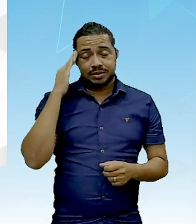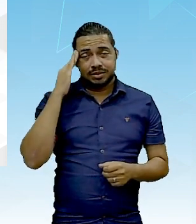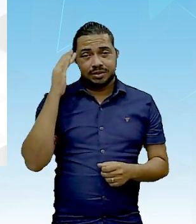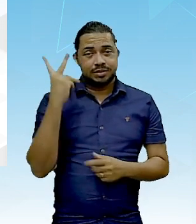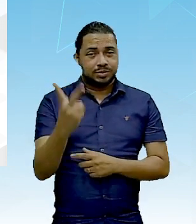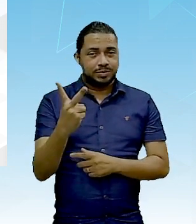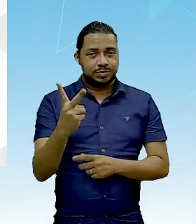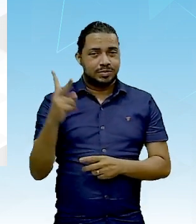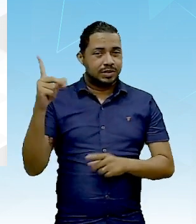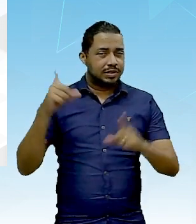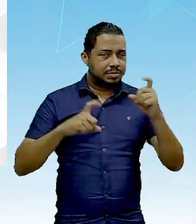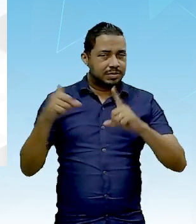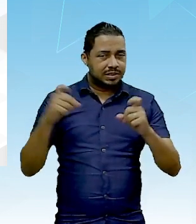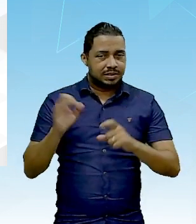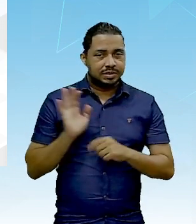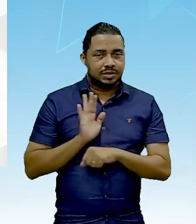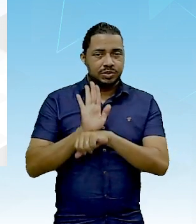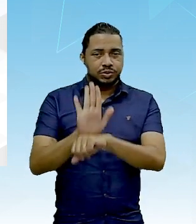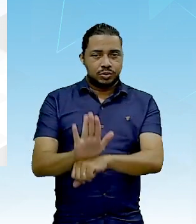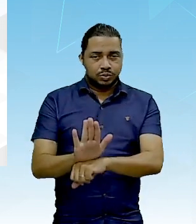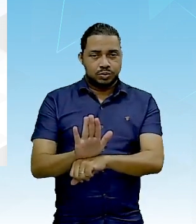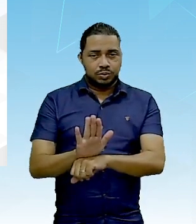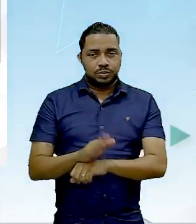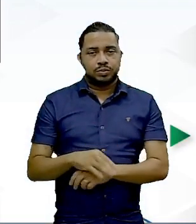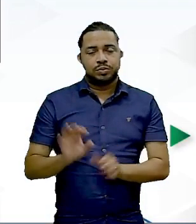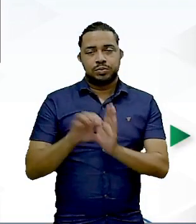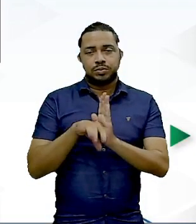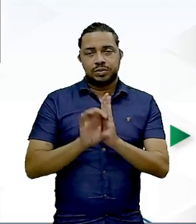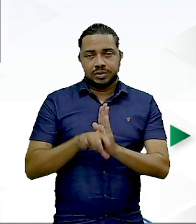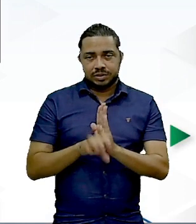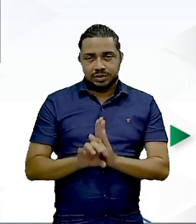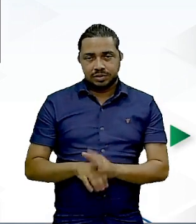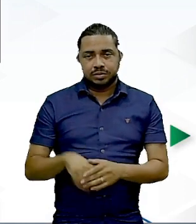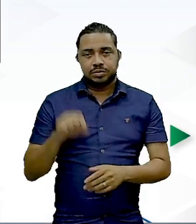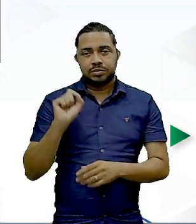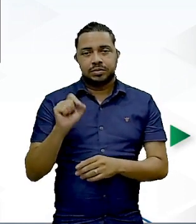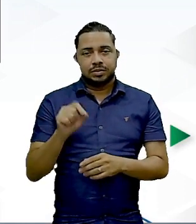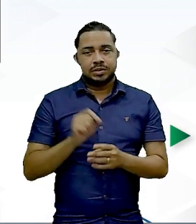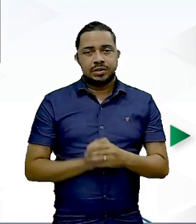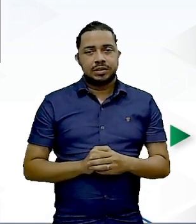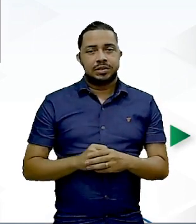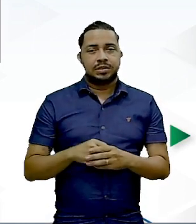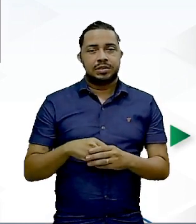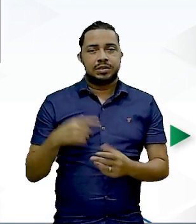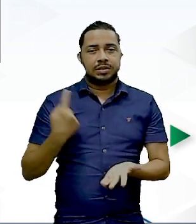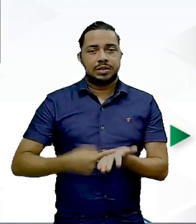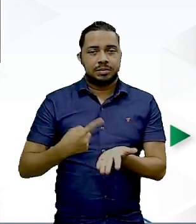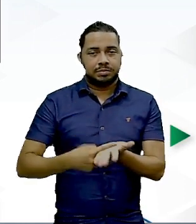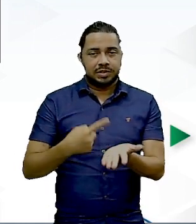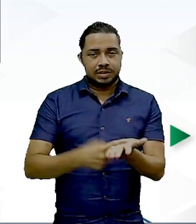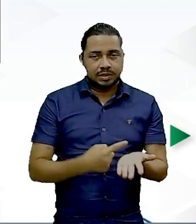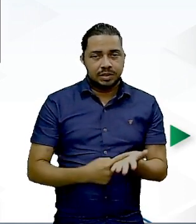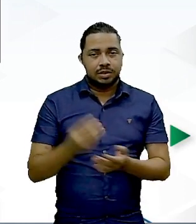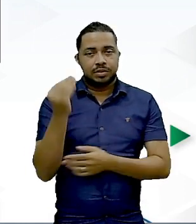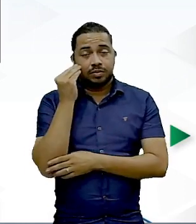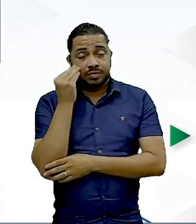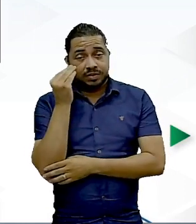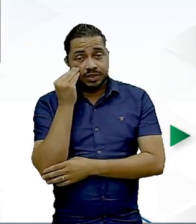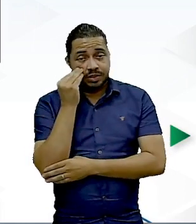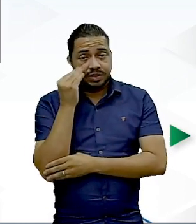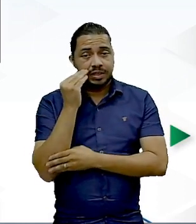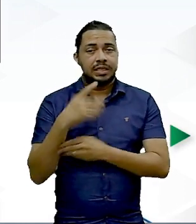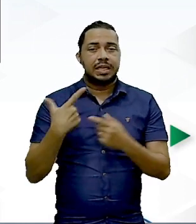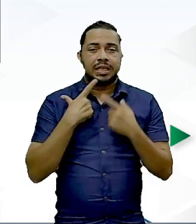duas expressões que auxiliam o conceito do que é estatística, que é estabelecer ou verificar.